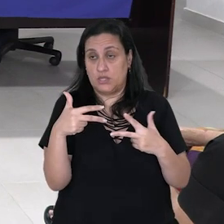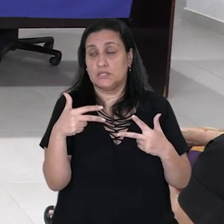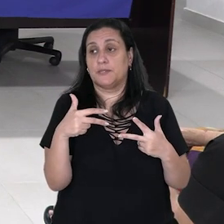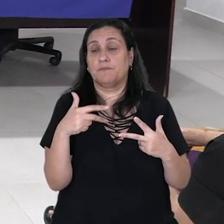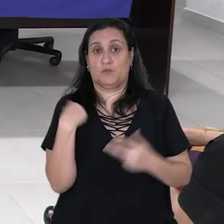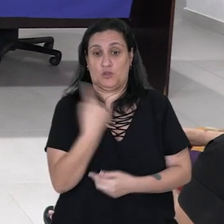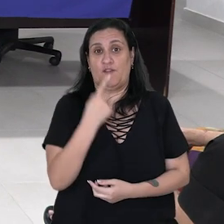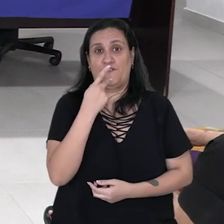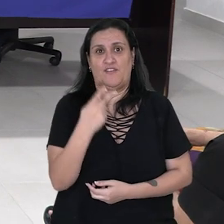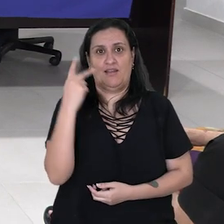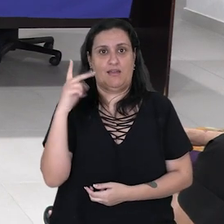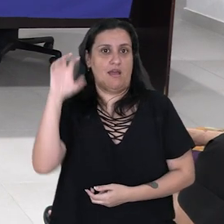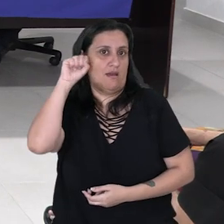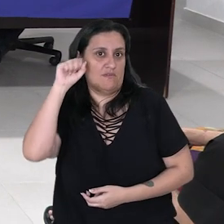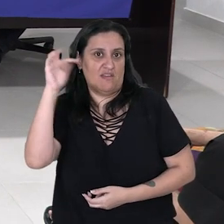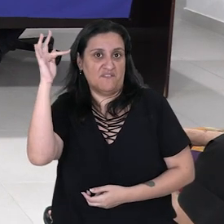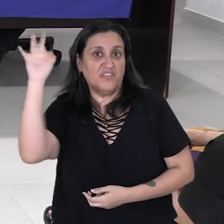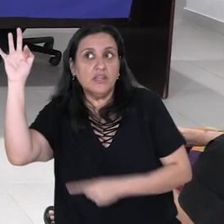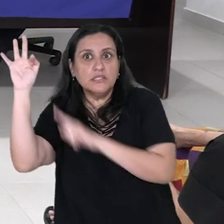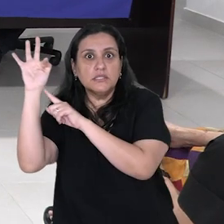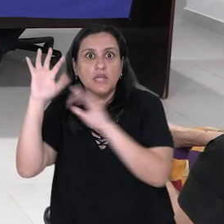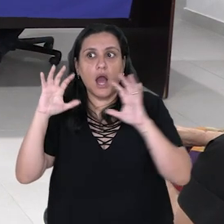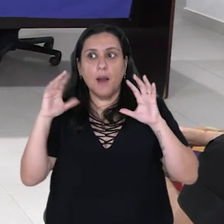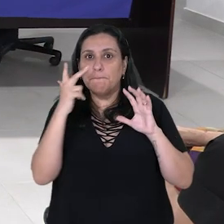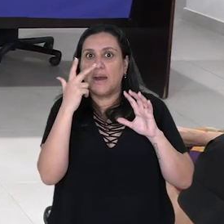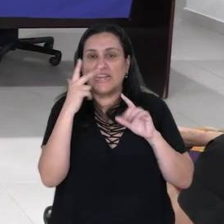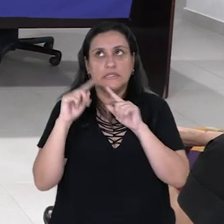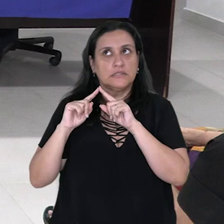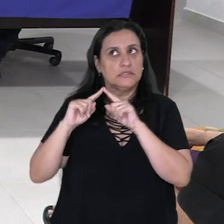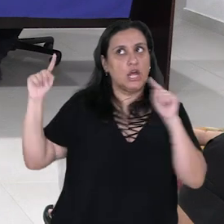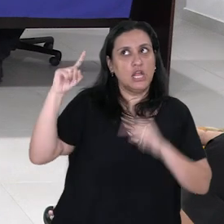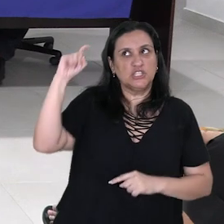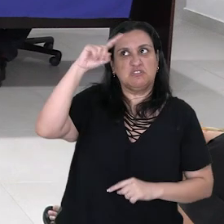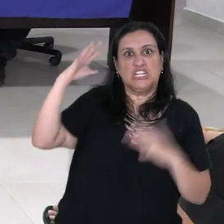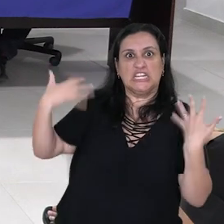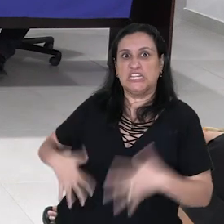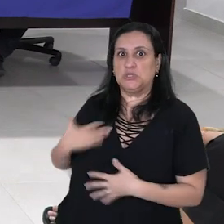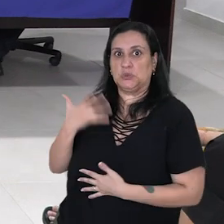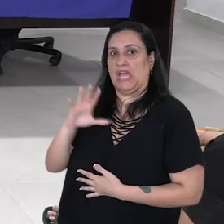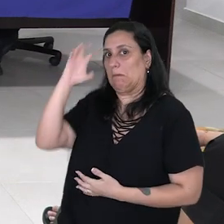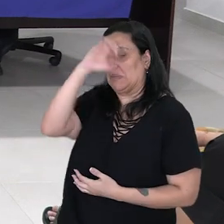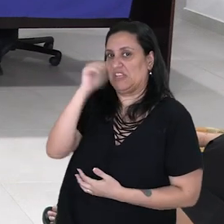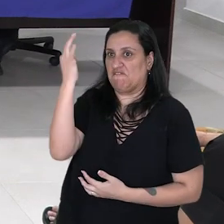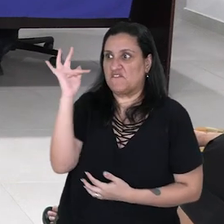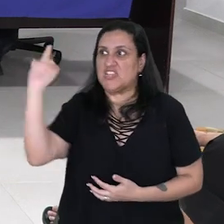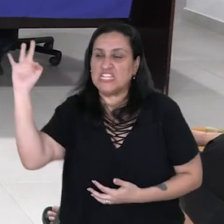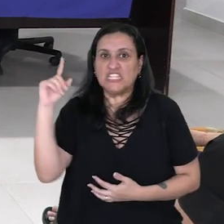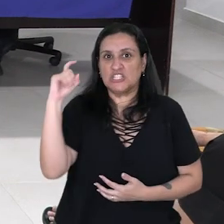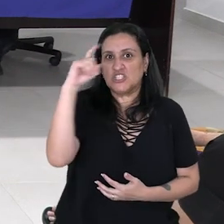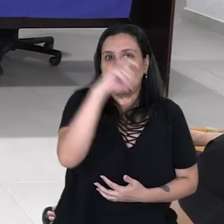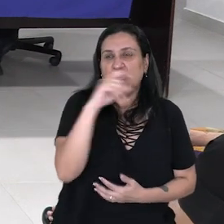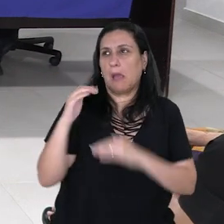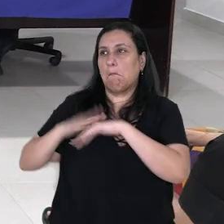gente ouve falar em física, aqui no Brasil parece que é uma coisa sempre muito distante, que coisa lá que é